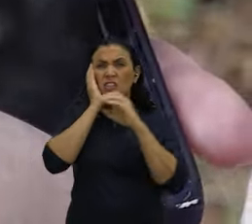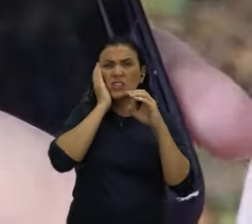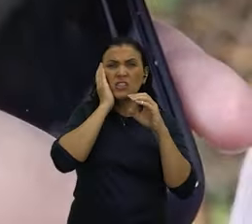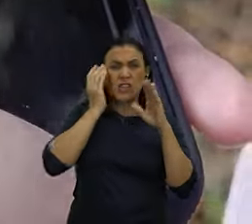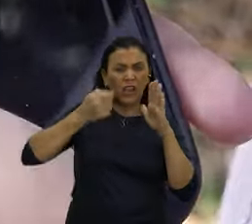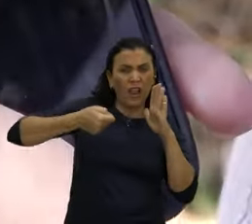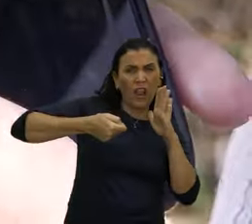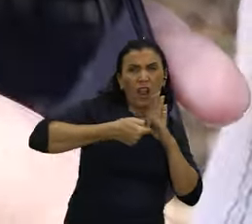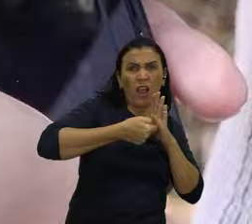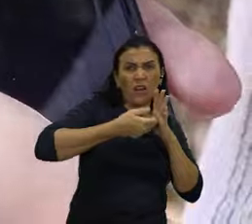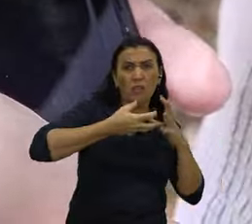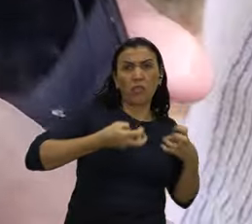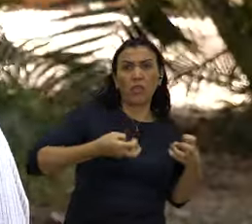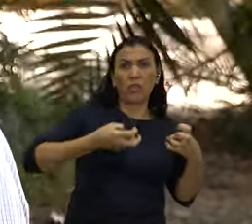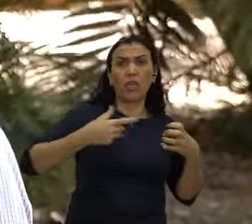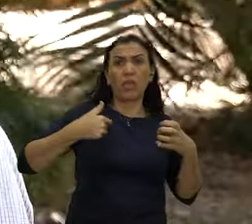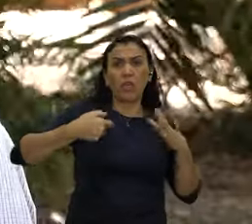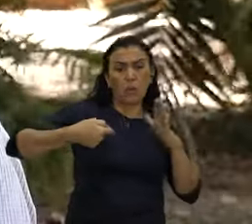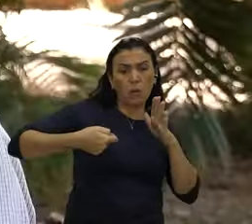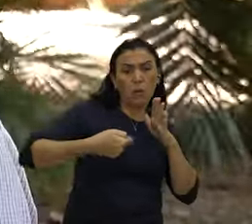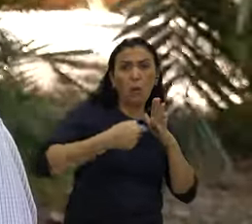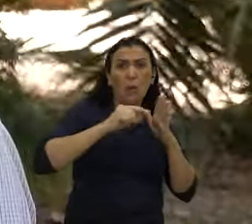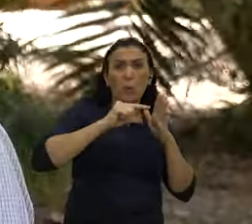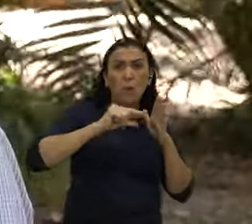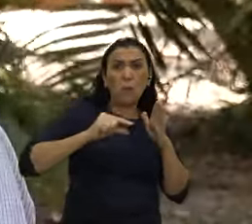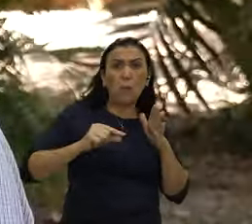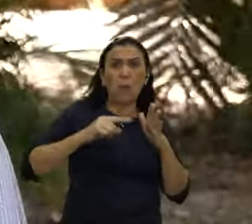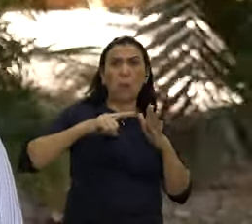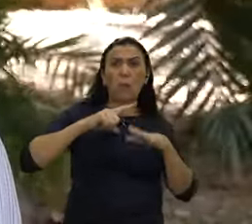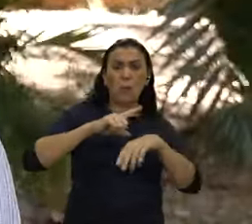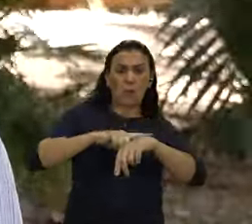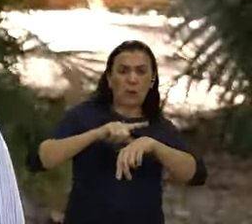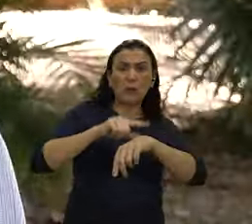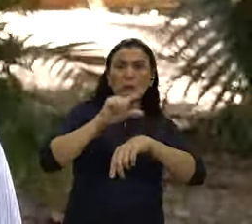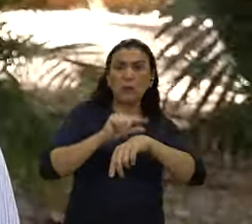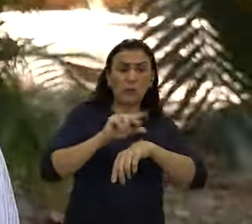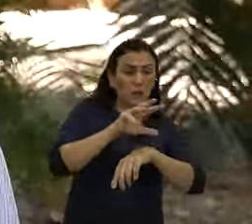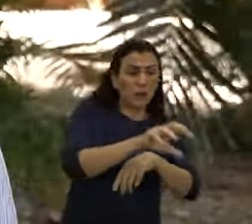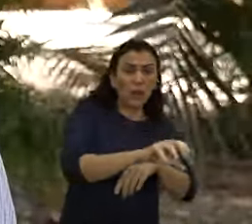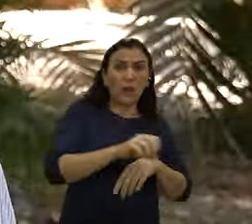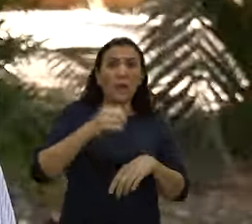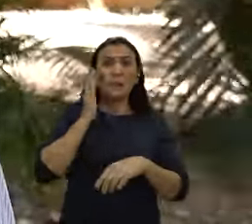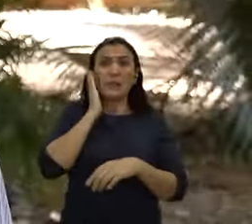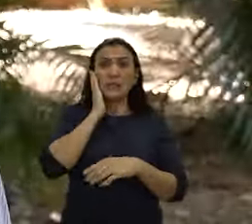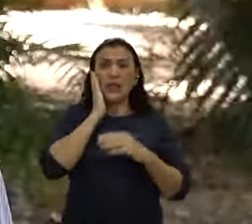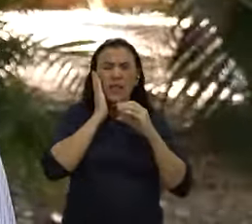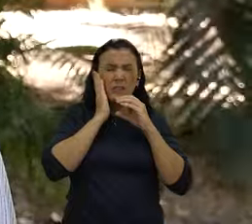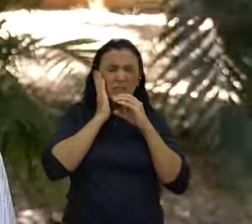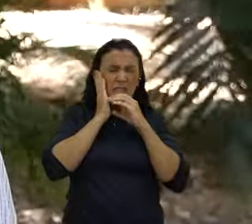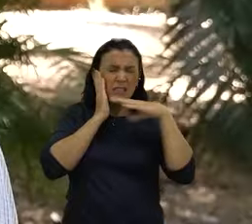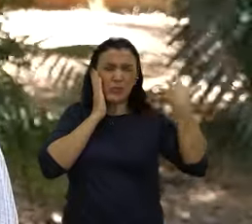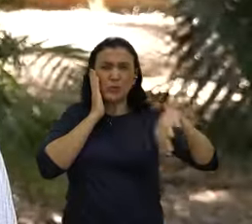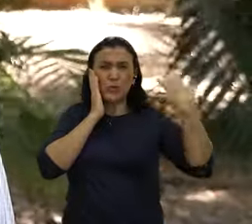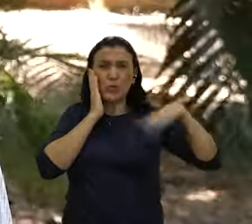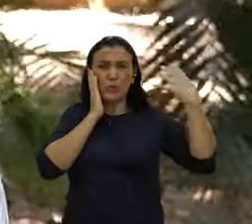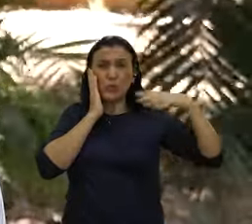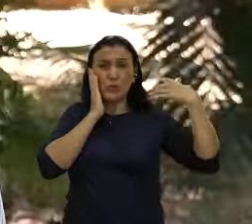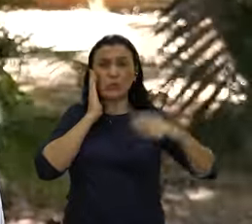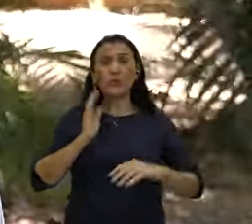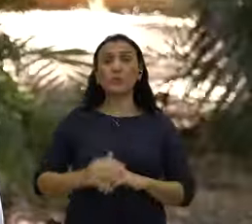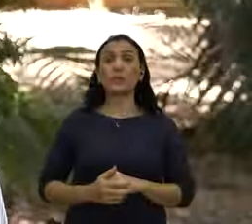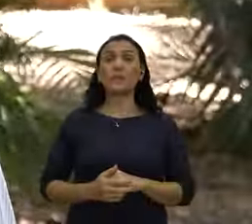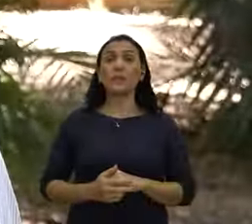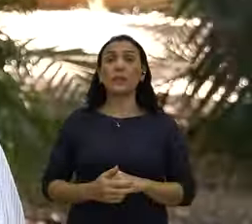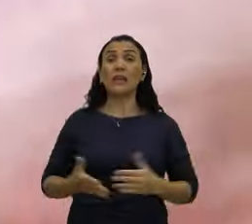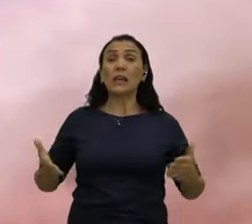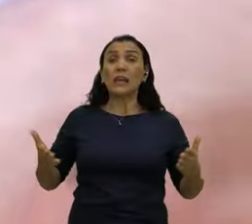e o carregador queimou. Estava carregando há pouquíssimo tempo, então quando eu fui pegar ele, a bateria já estava muito quente, o celular estava bem